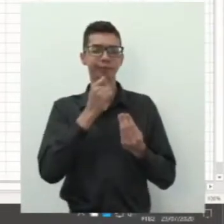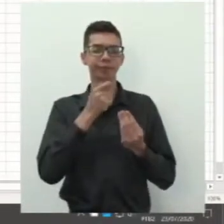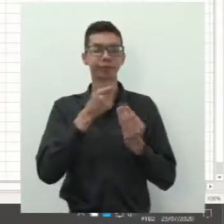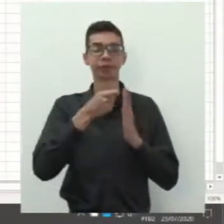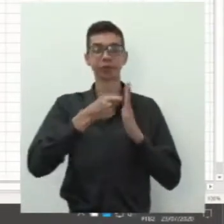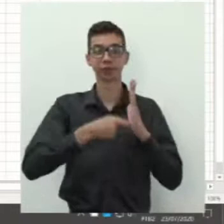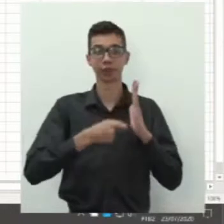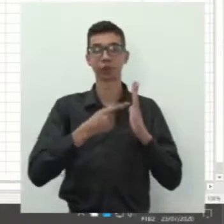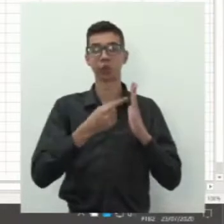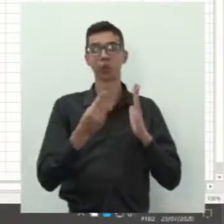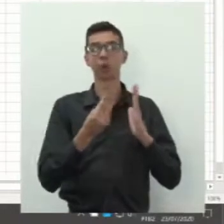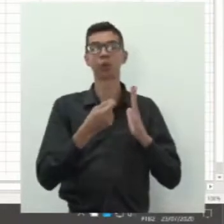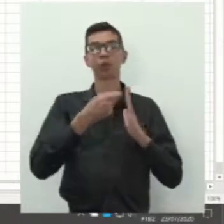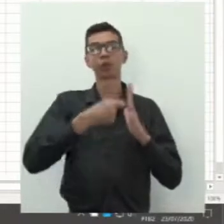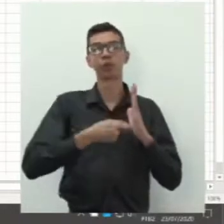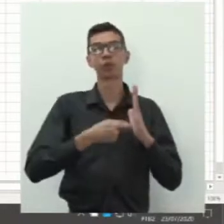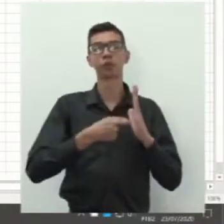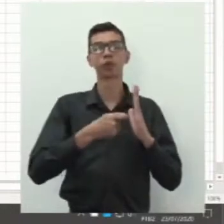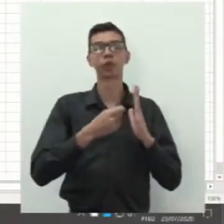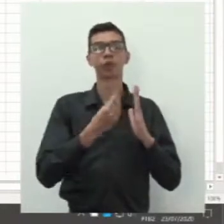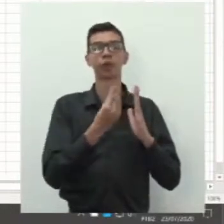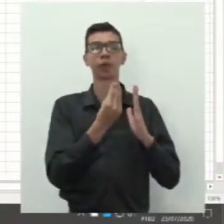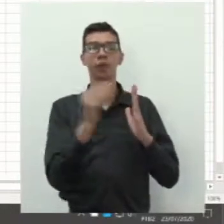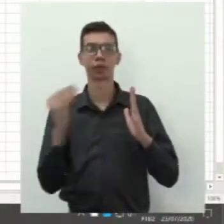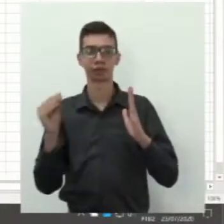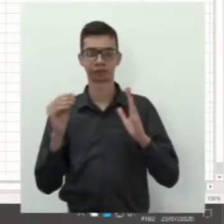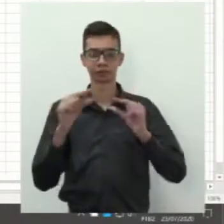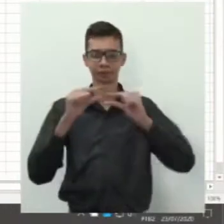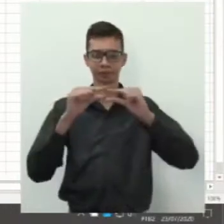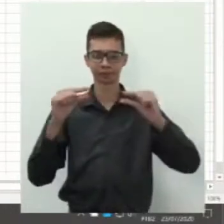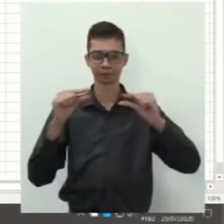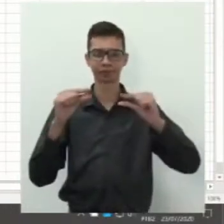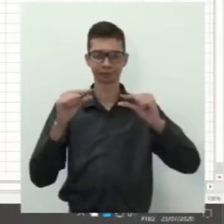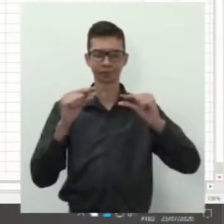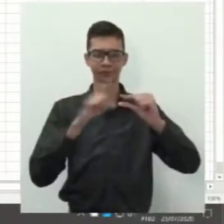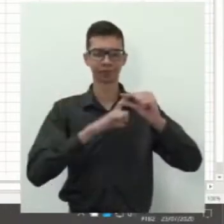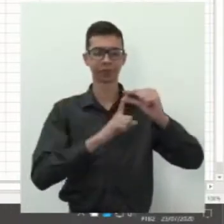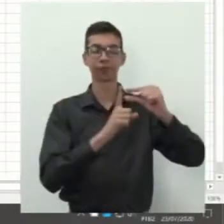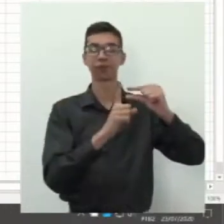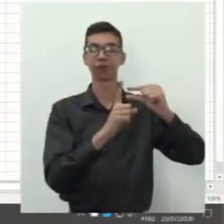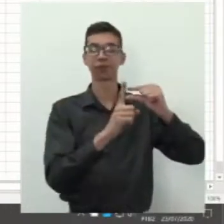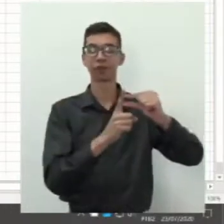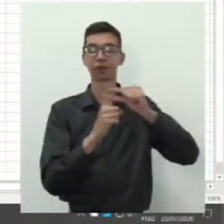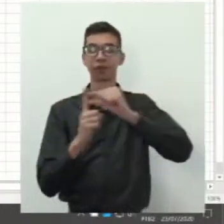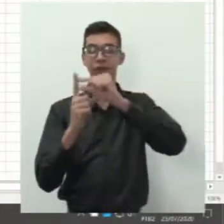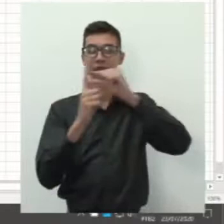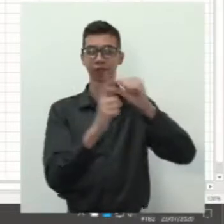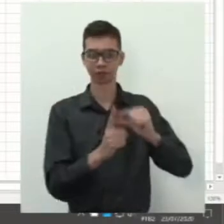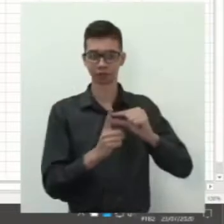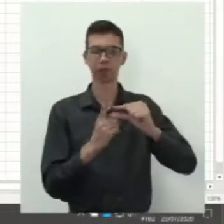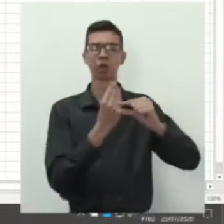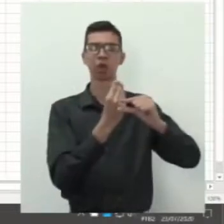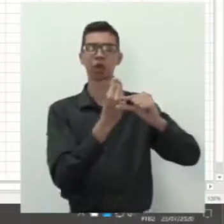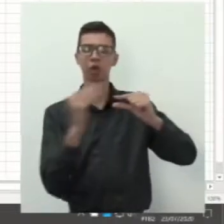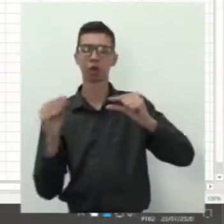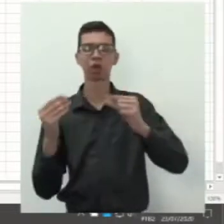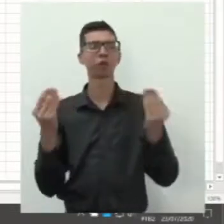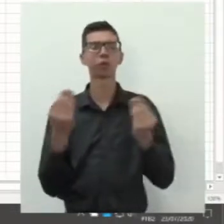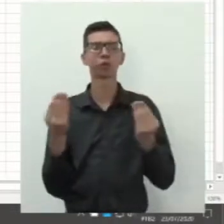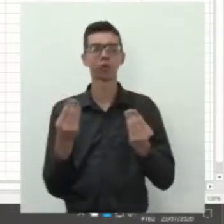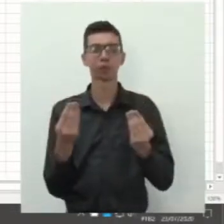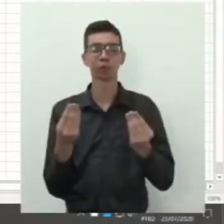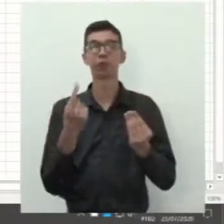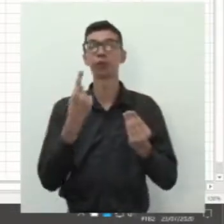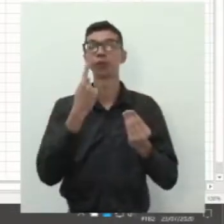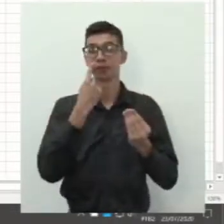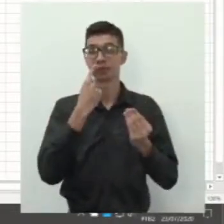como que a gente separa esse texto em outras 2 células. Então, a gente vai visualizar um pouquinho de cada um desses recursos.